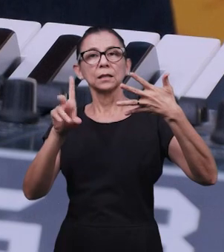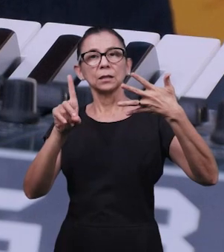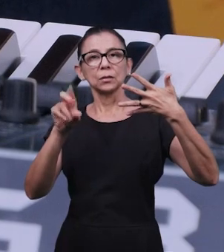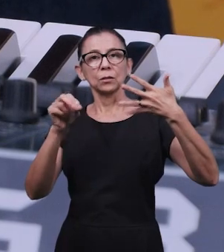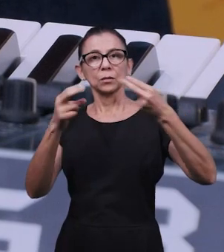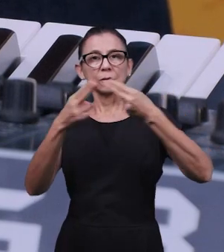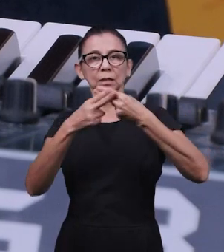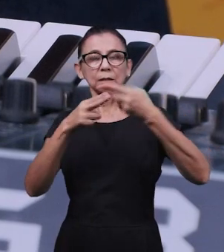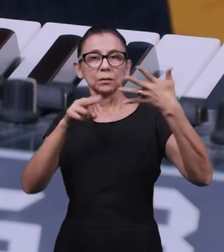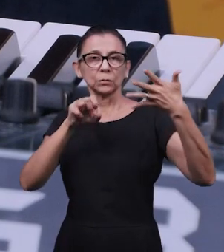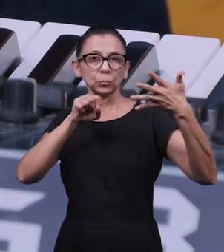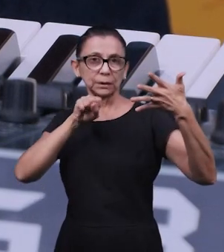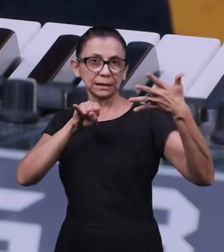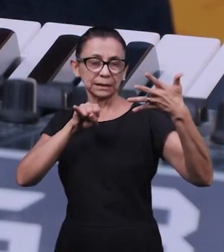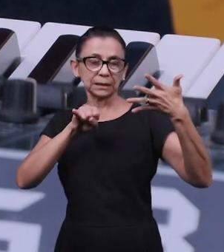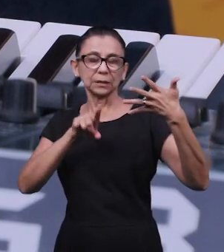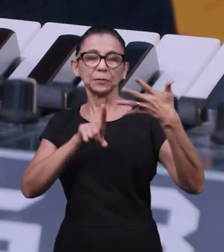Mi maior,